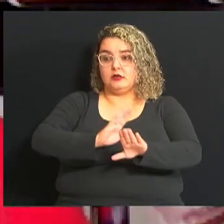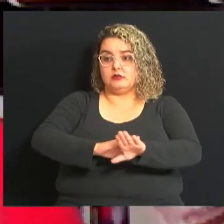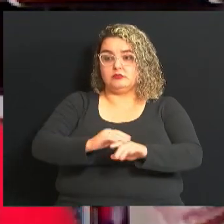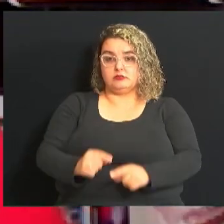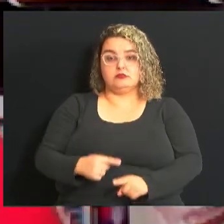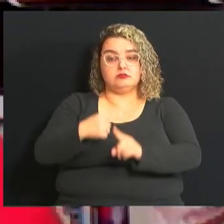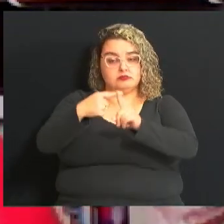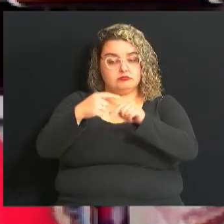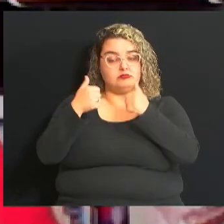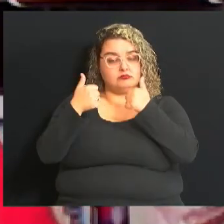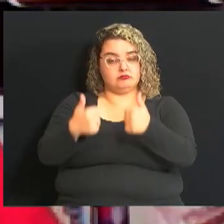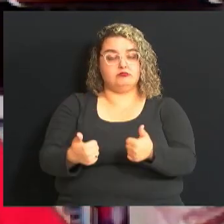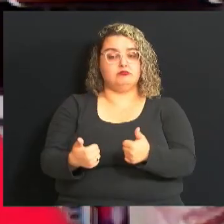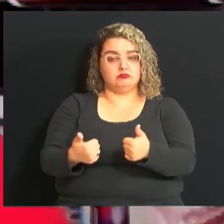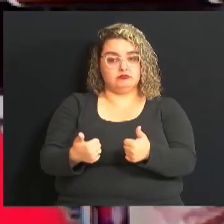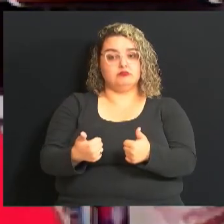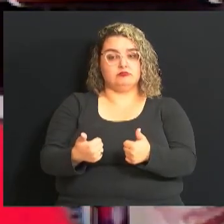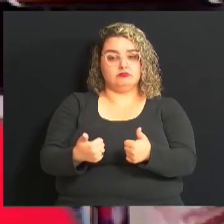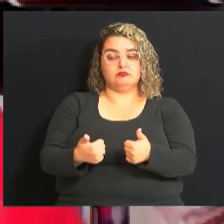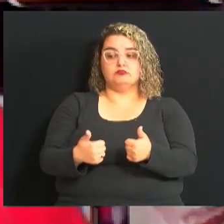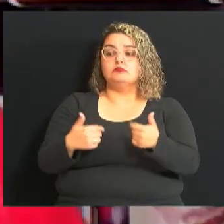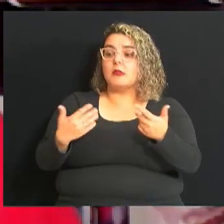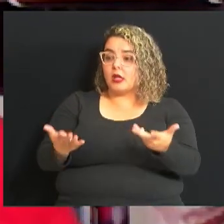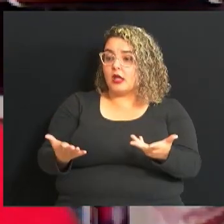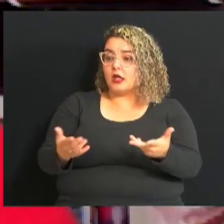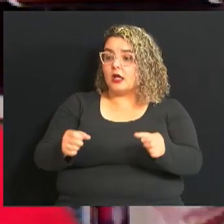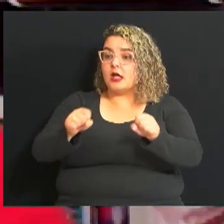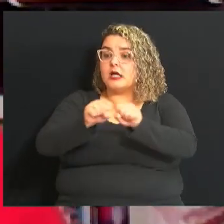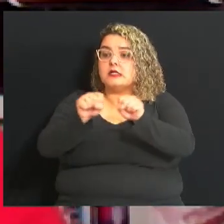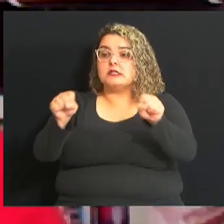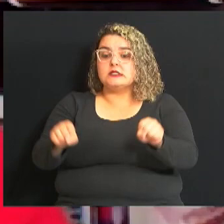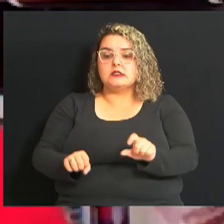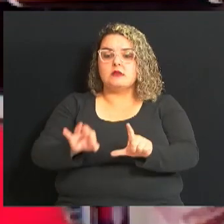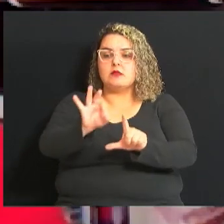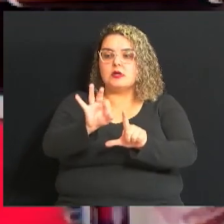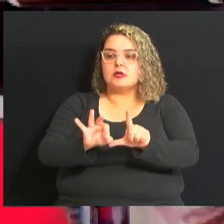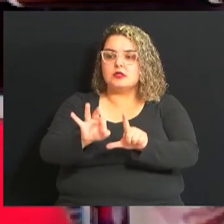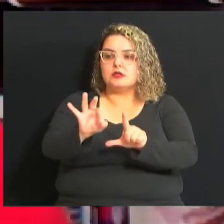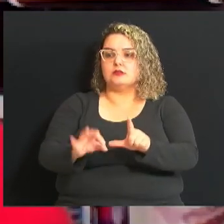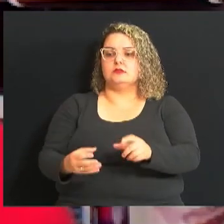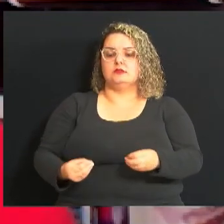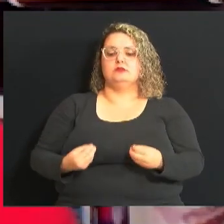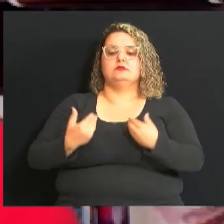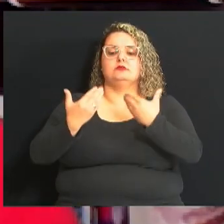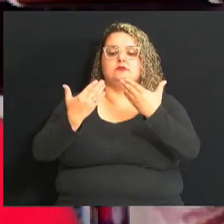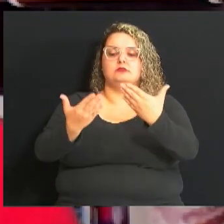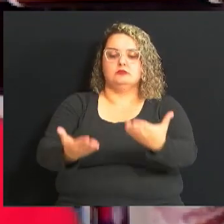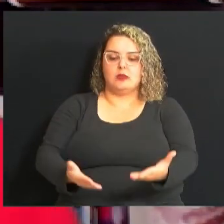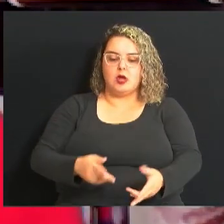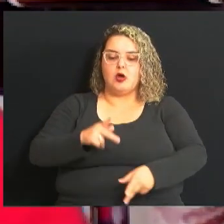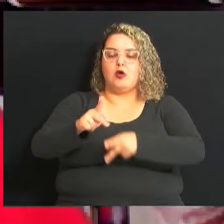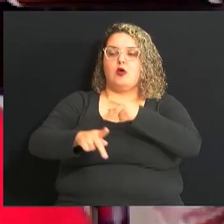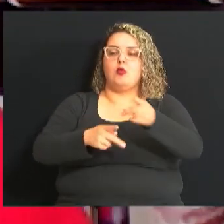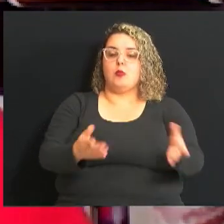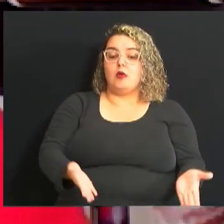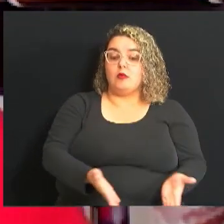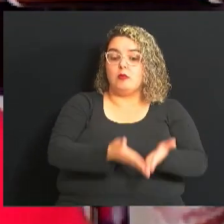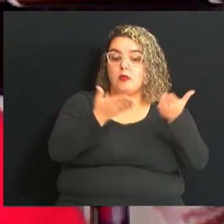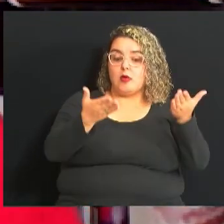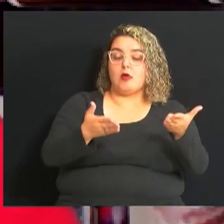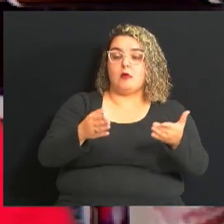afirmativas, né? Então, sistema de cotas que colocou o povo pobre e o povo negro